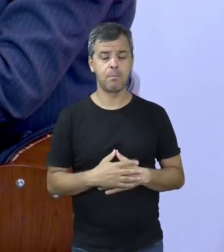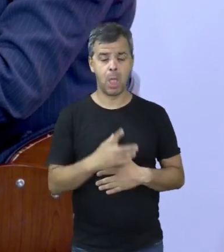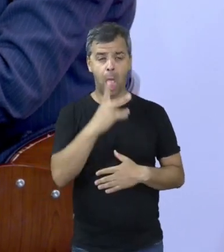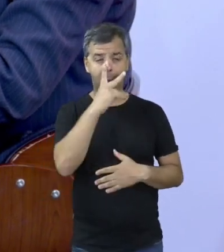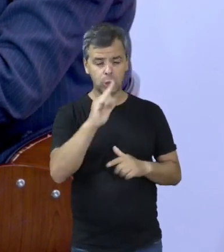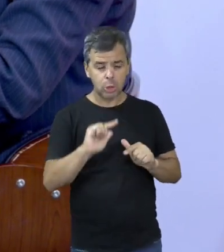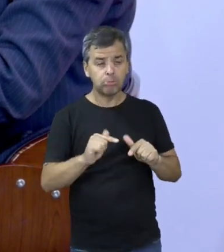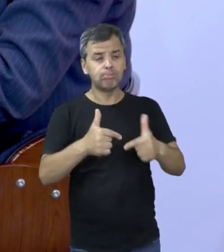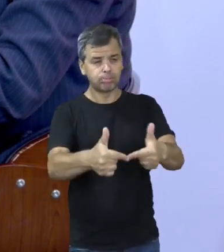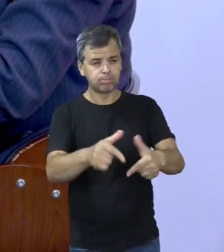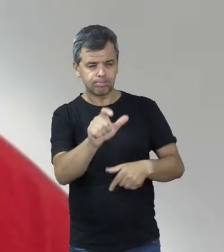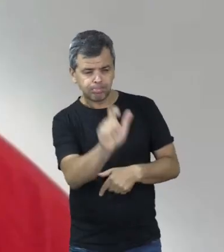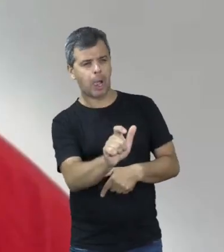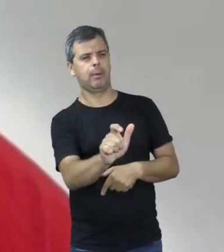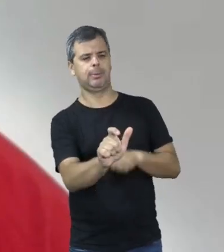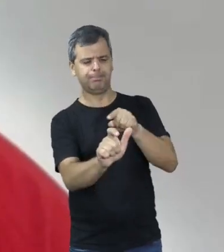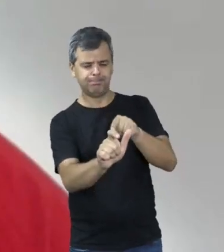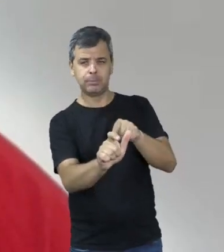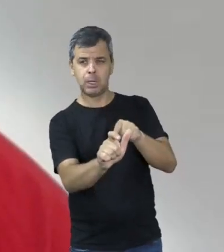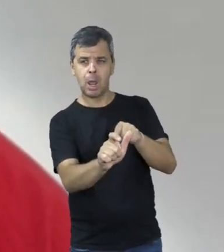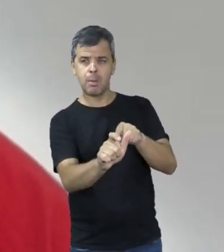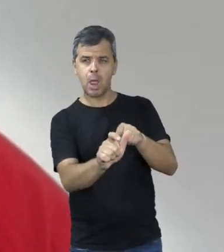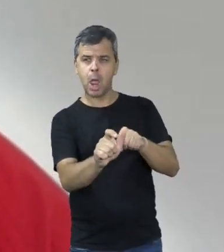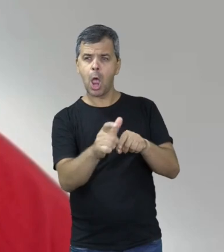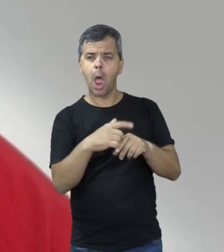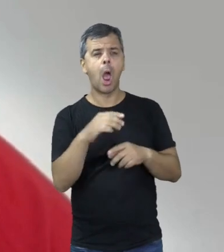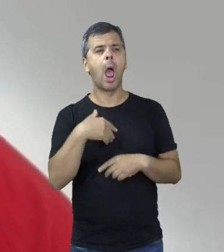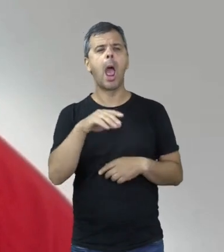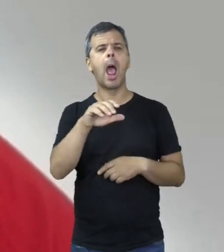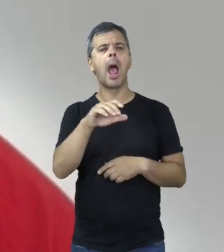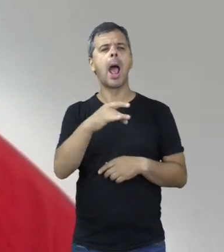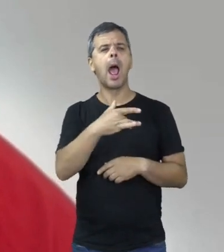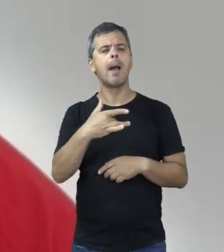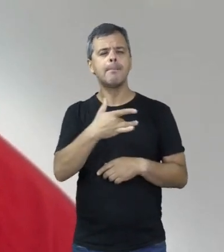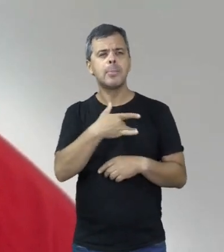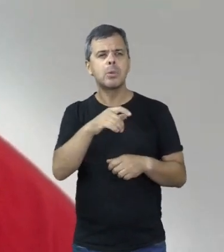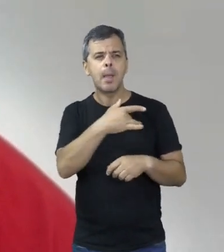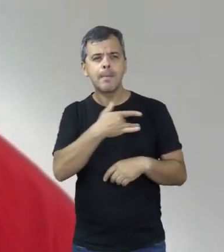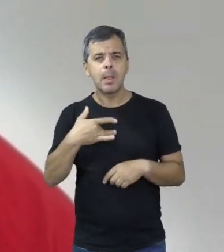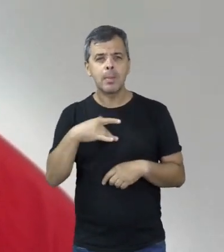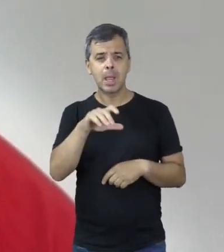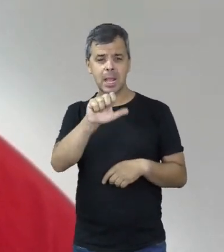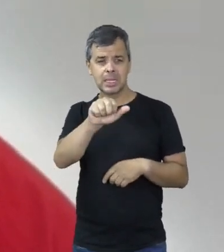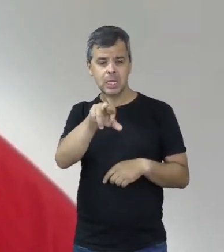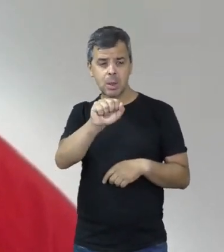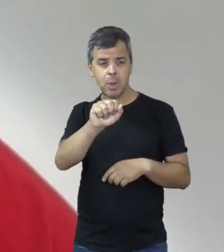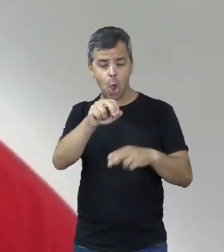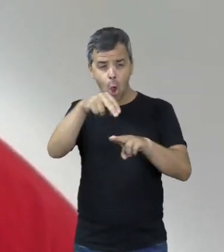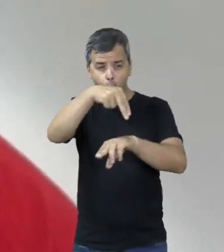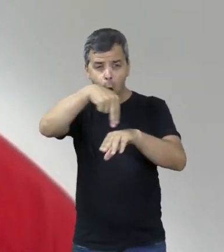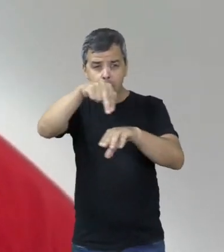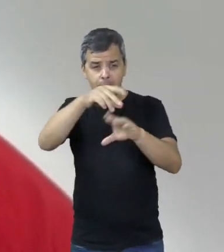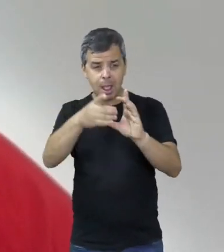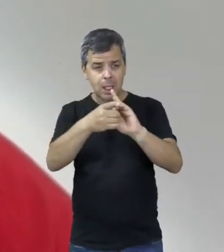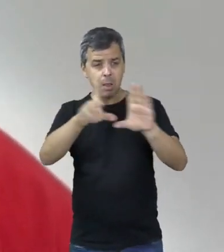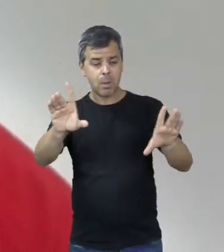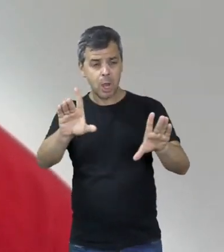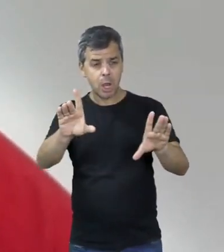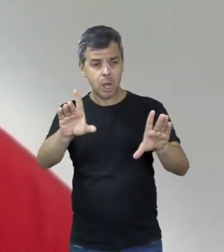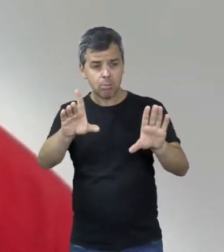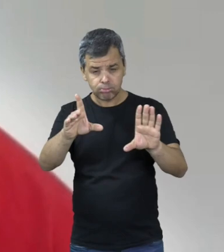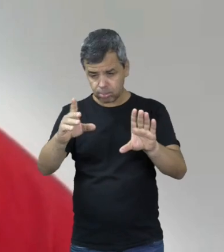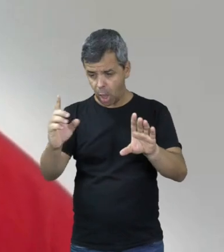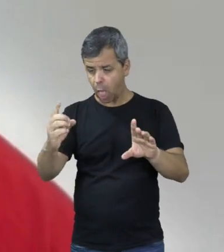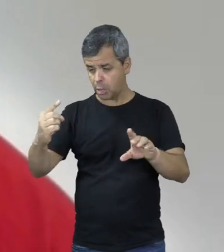luta é a palavra, e aí o grande sanitarista Sérgio Aroca, que é um dos pais do Sistema Único de Saúde, falava que democracia e saúde